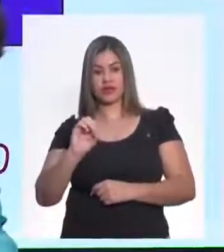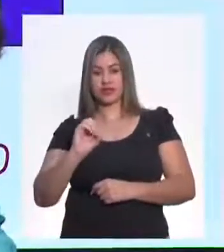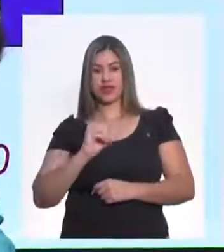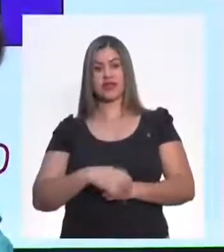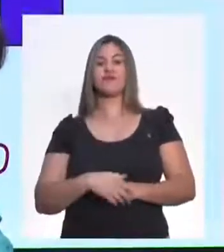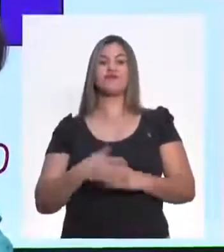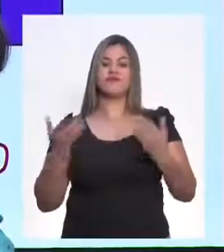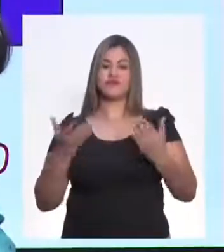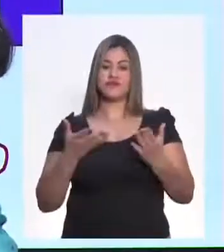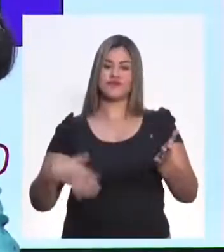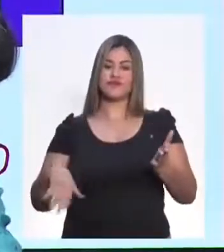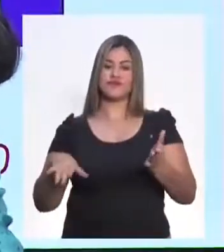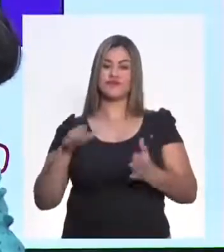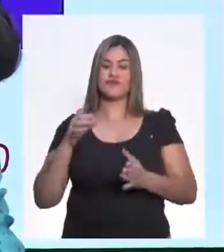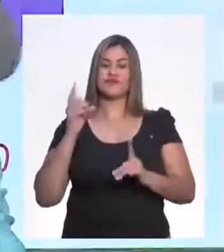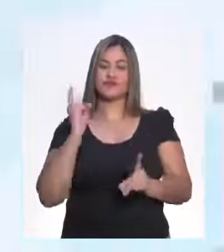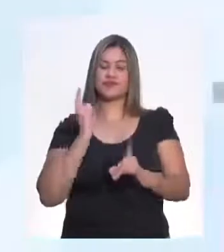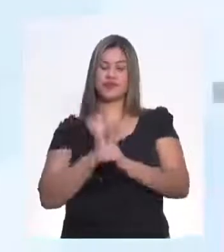no número